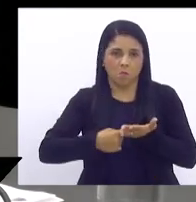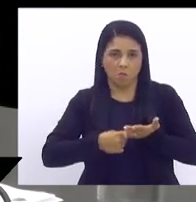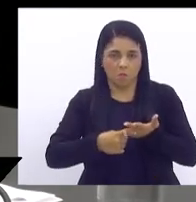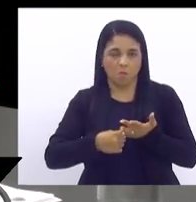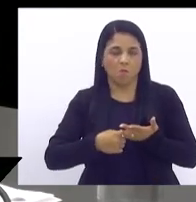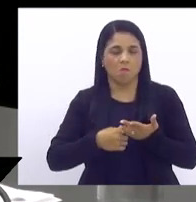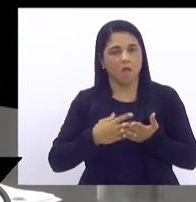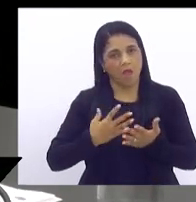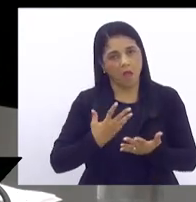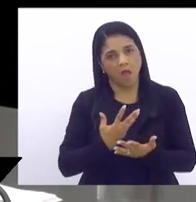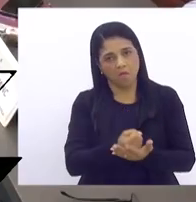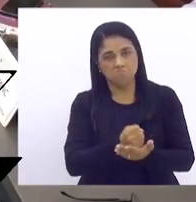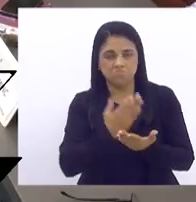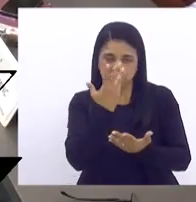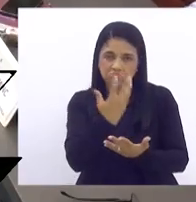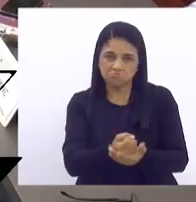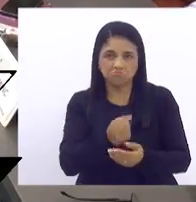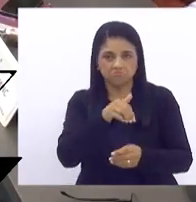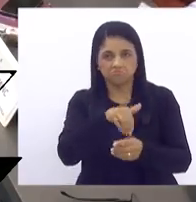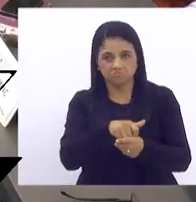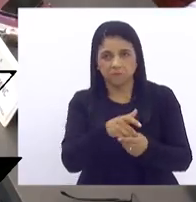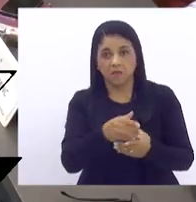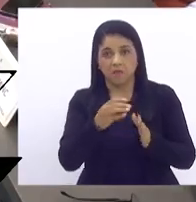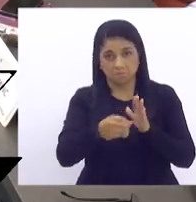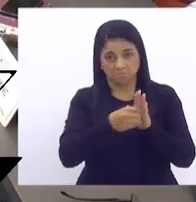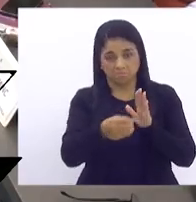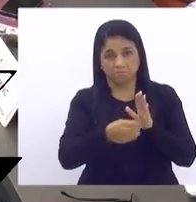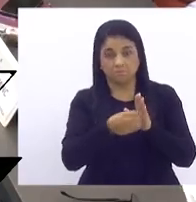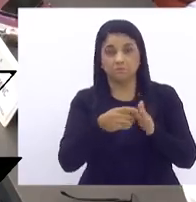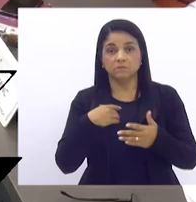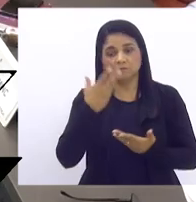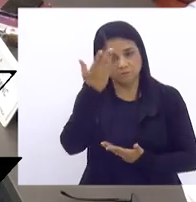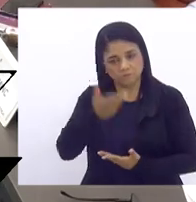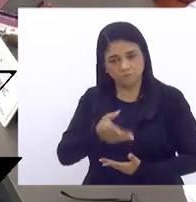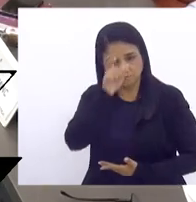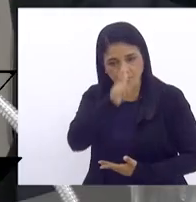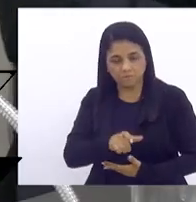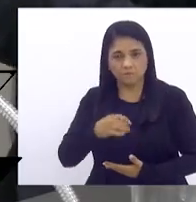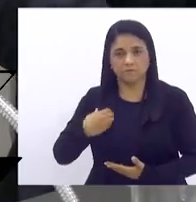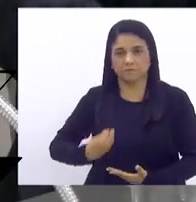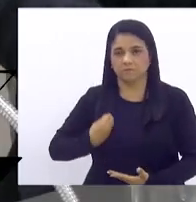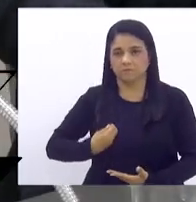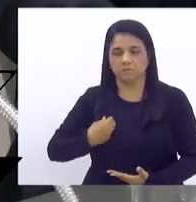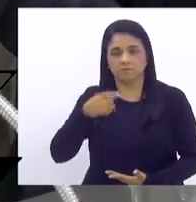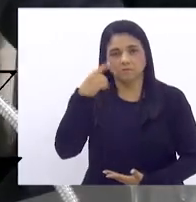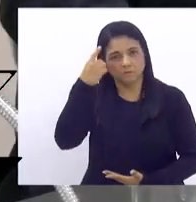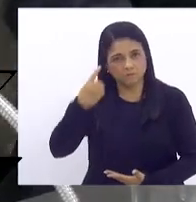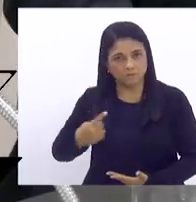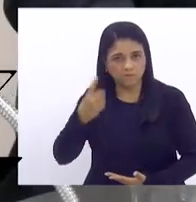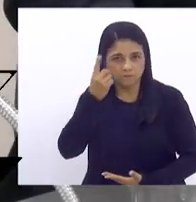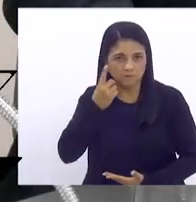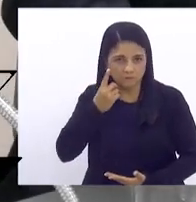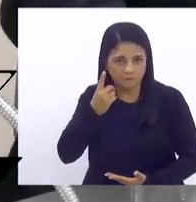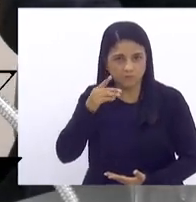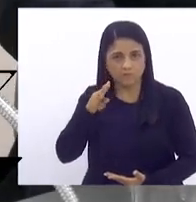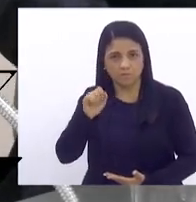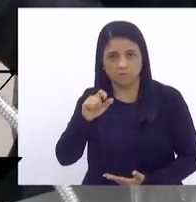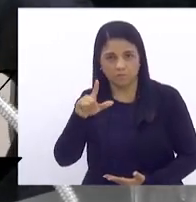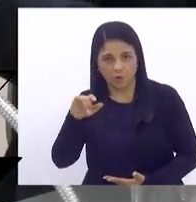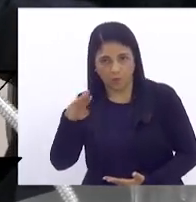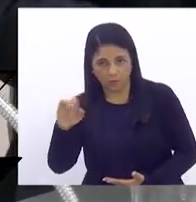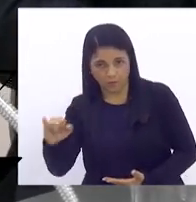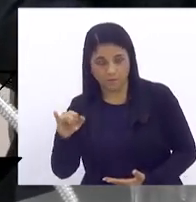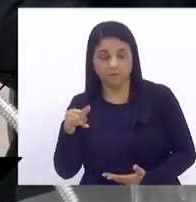deputado. Eu aproveito até a presença da deputada Dani Balbi, não sei se é o que o deputado Luiz Paulo vai falar, mas eu vou aqui